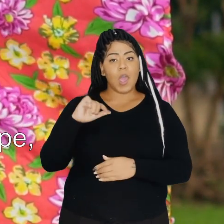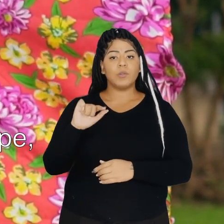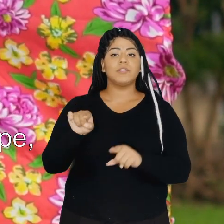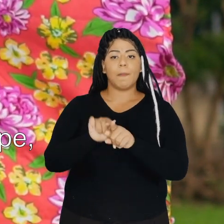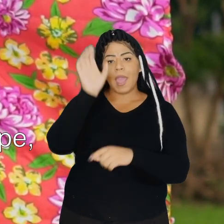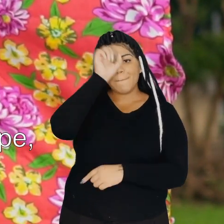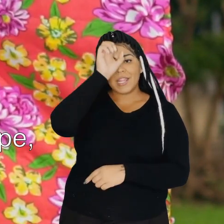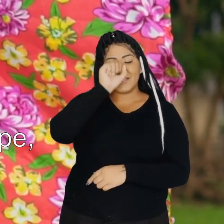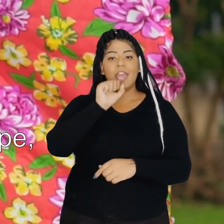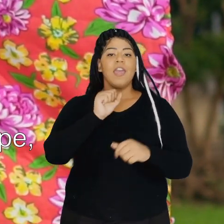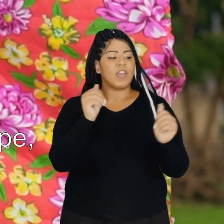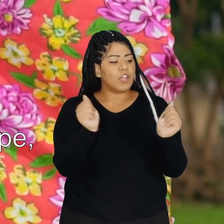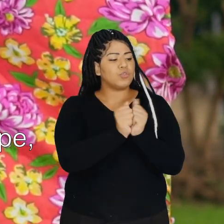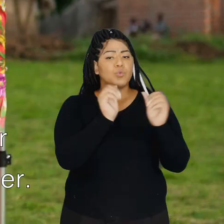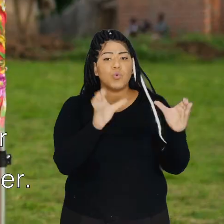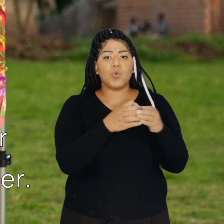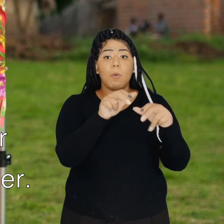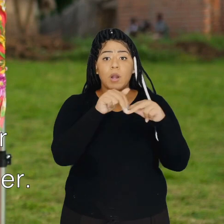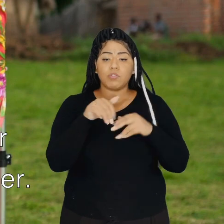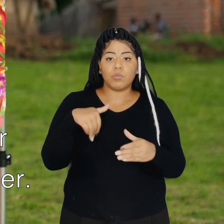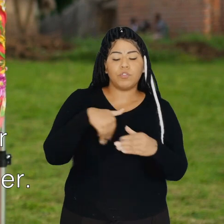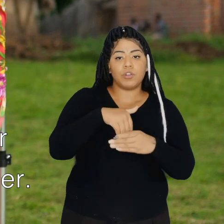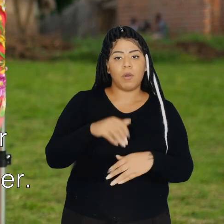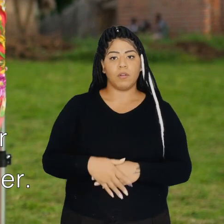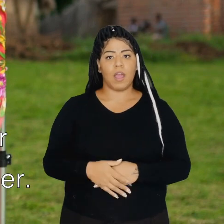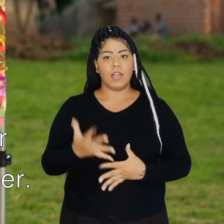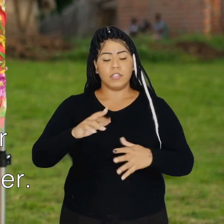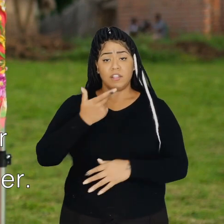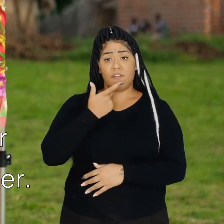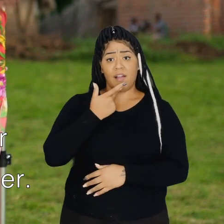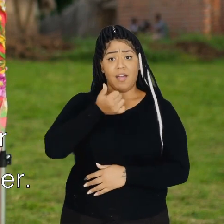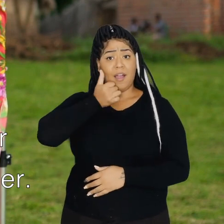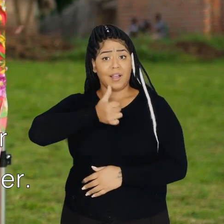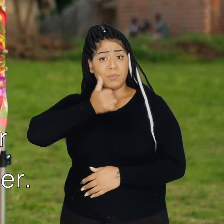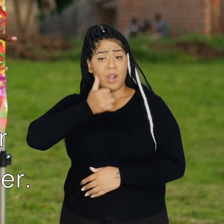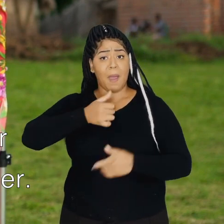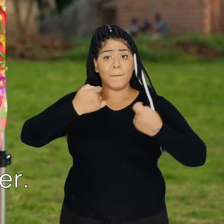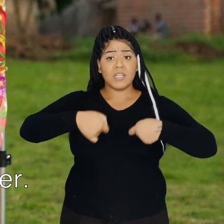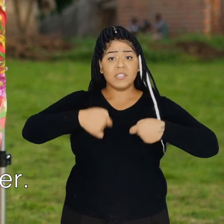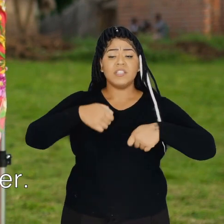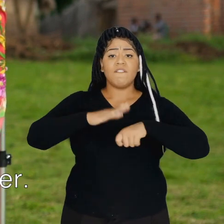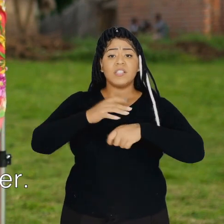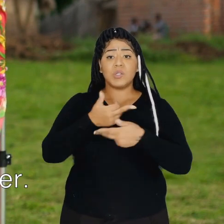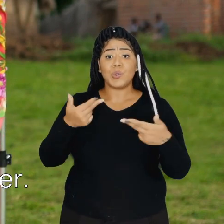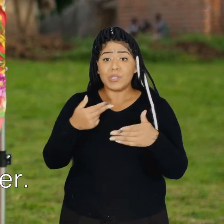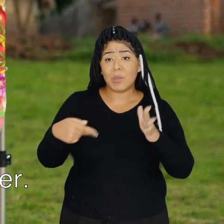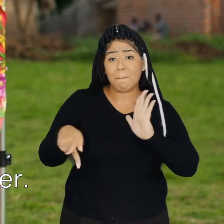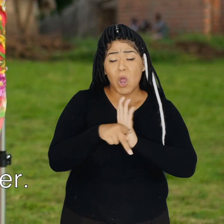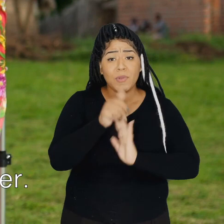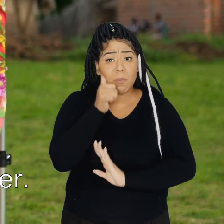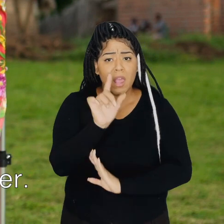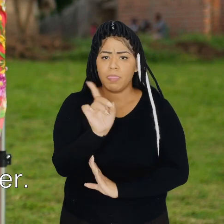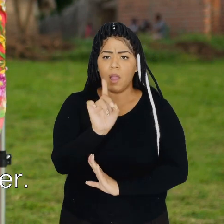a trabalhar em equipe, o mais importante no futebol. Tipo, porque mulher tem que fazer as coisas que tem que ser para mulher. Mas não existe coisa para mulher,